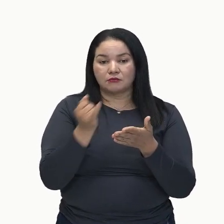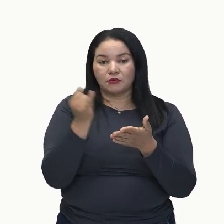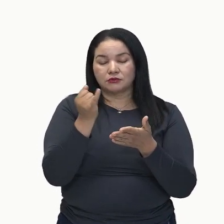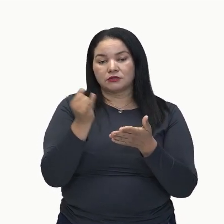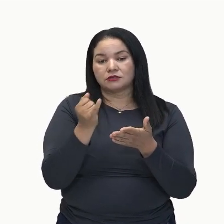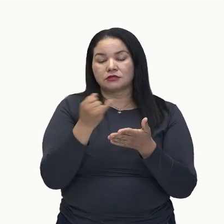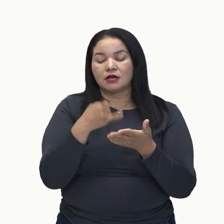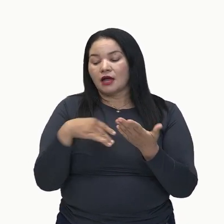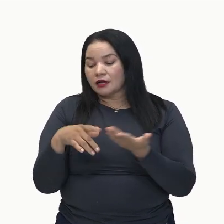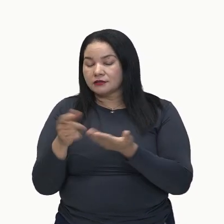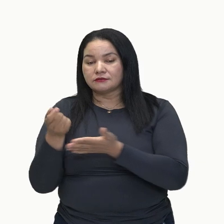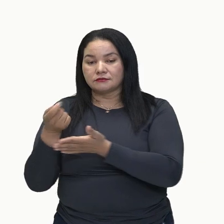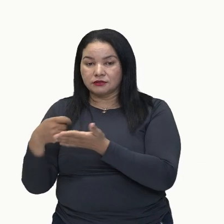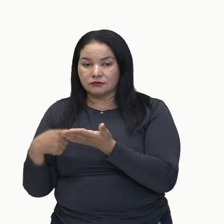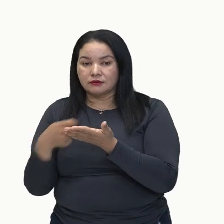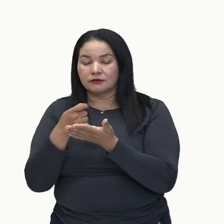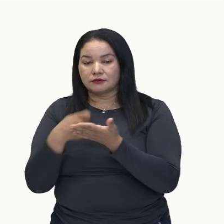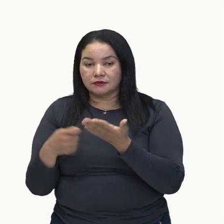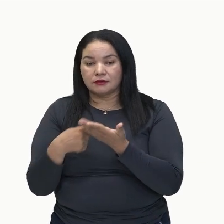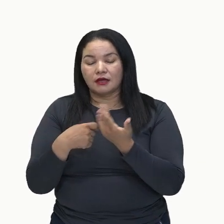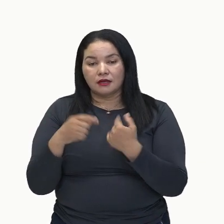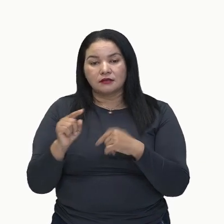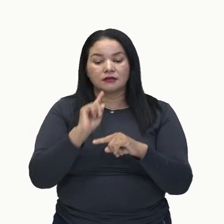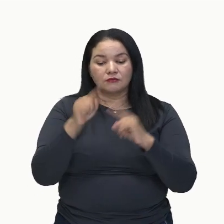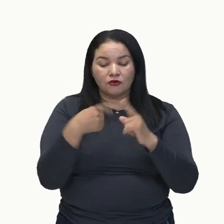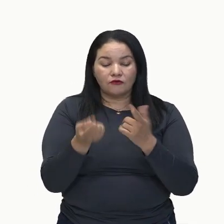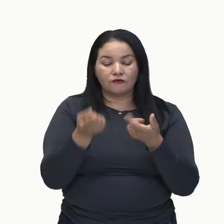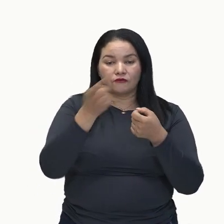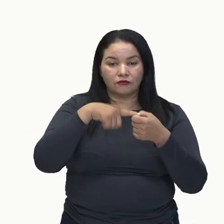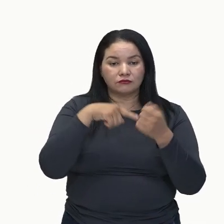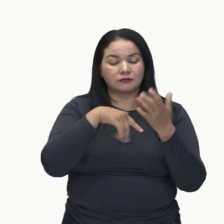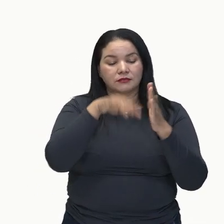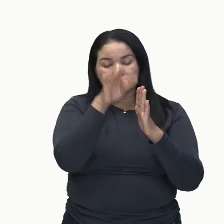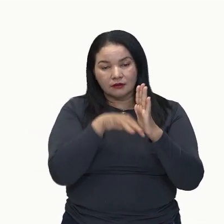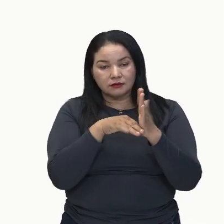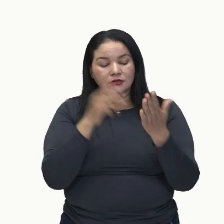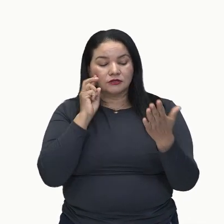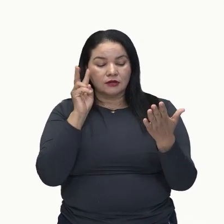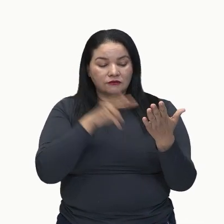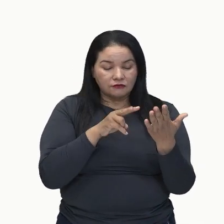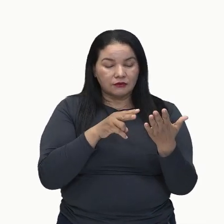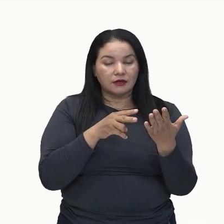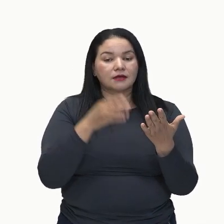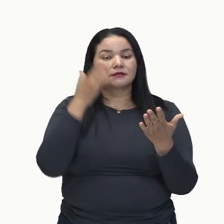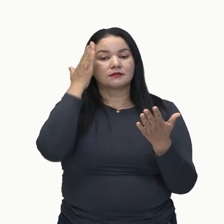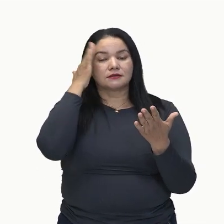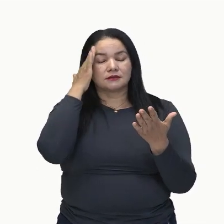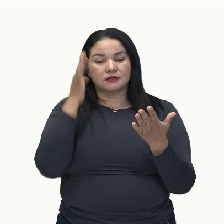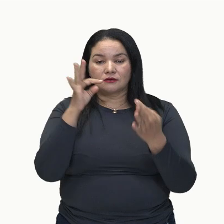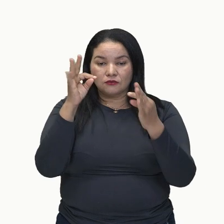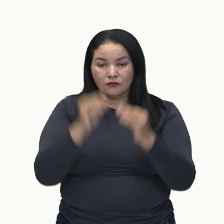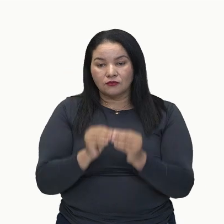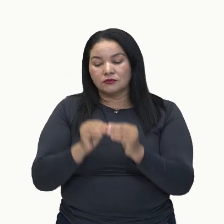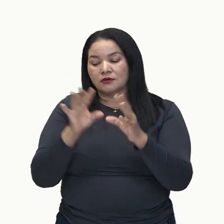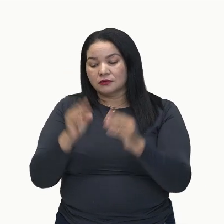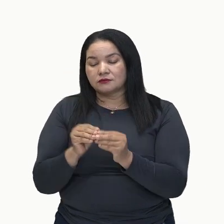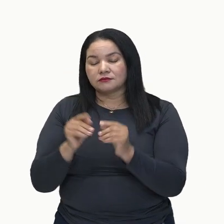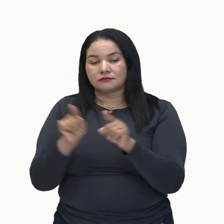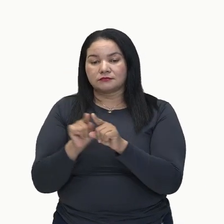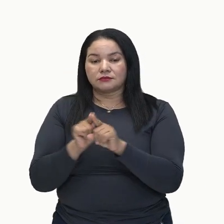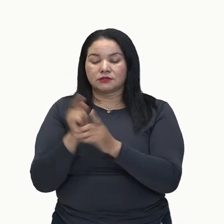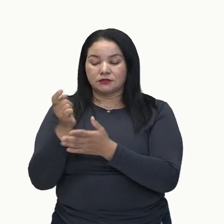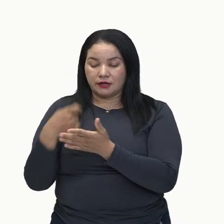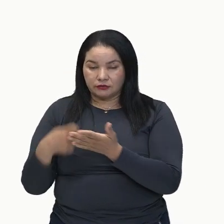voltar para aquele texto, você já tenha esses apontamentos de forma estruturada. Resumir de modo claro, objetivo e